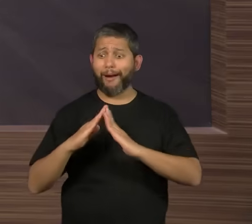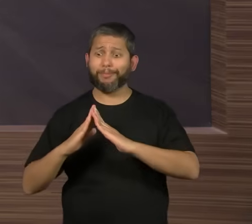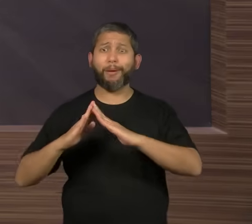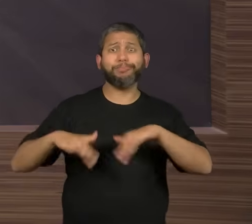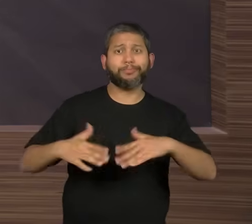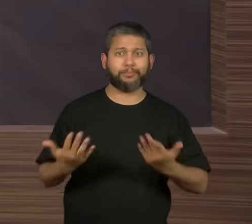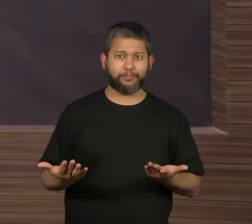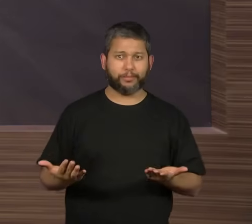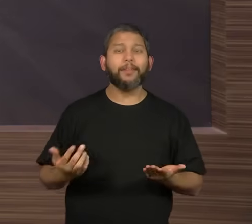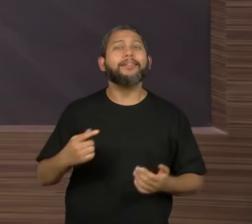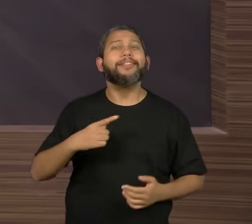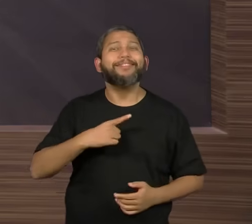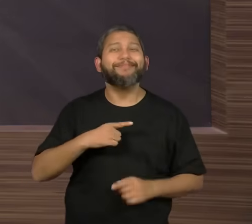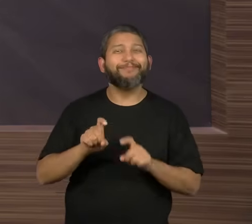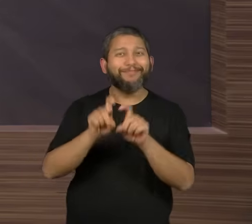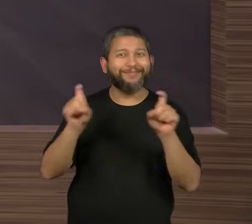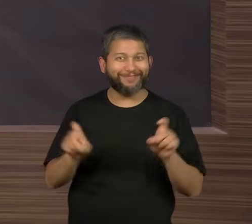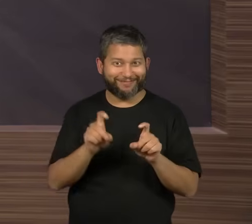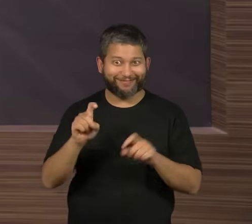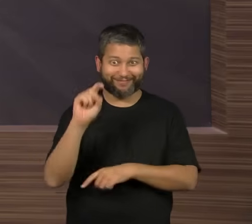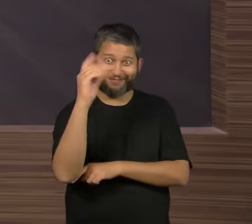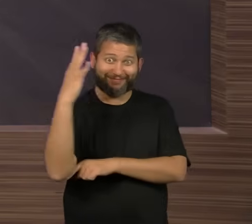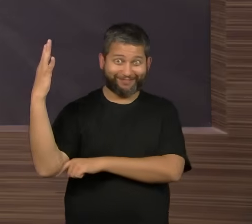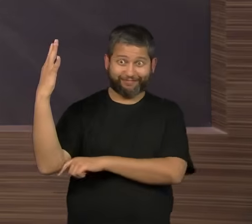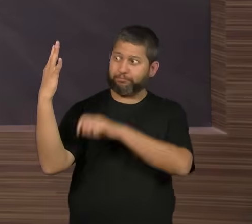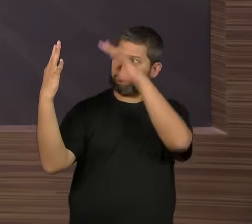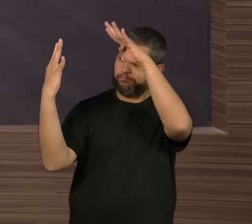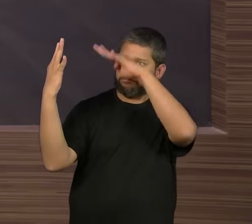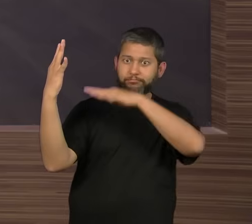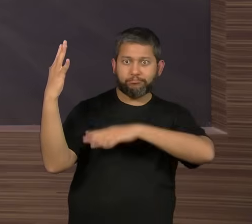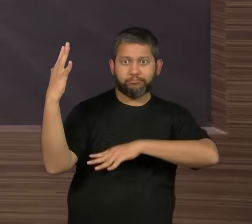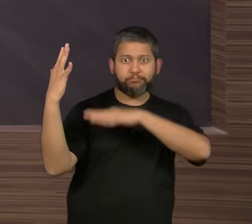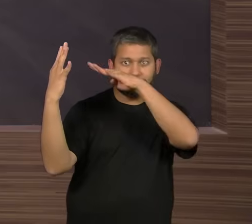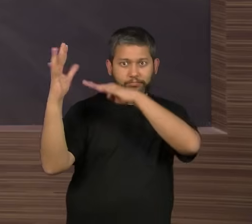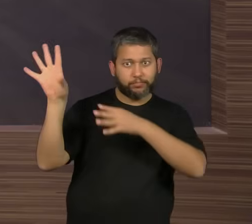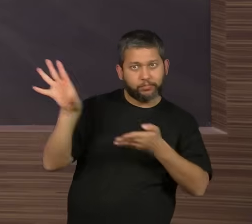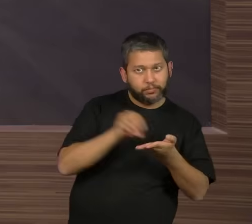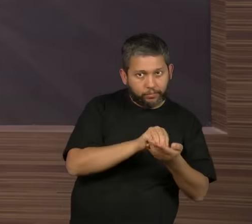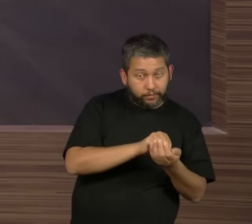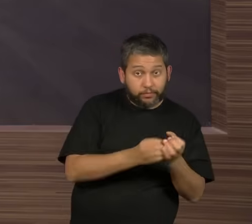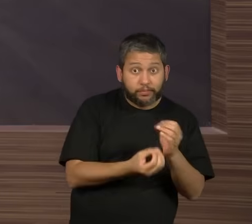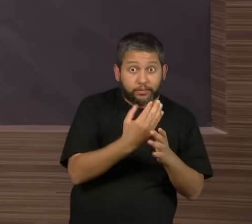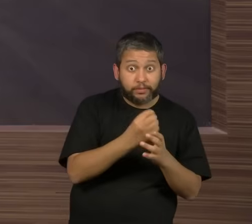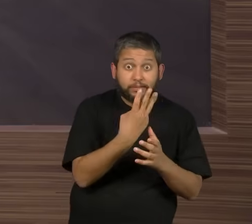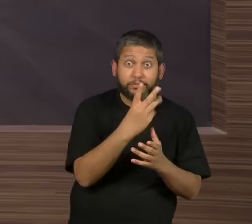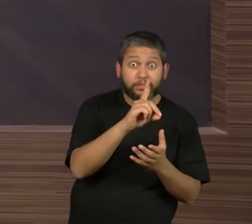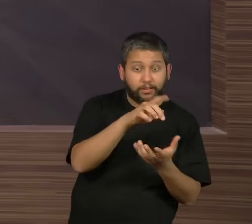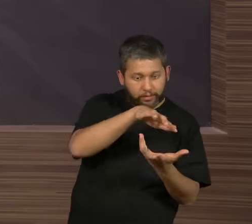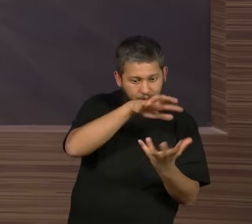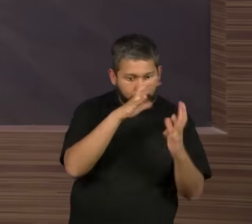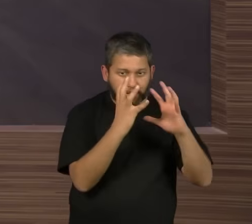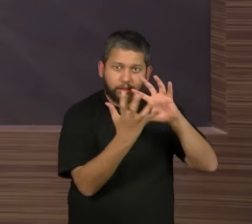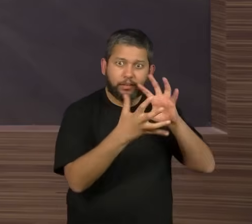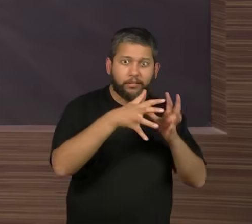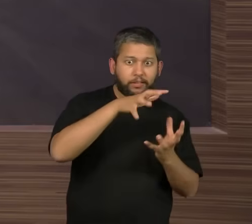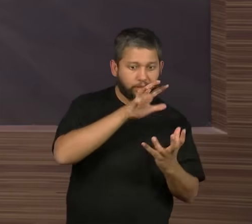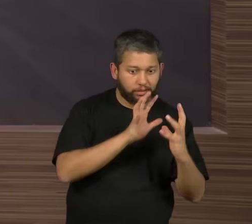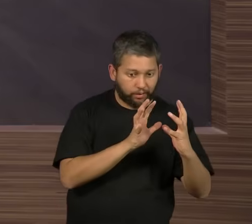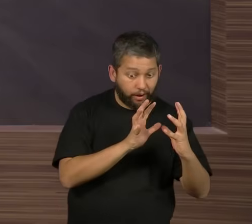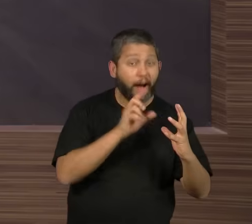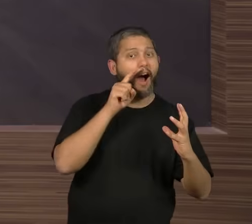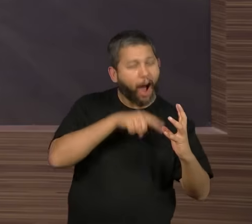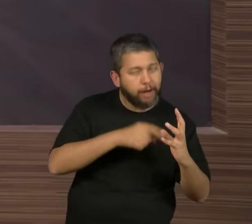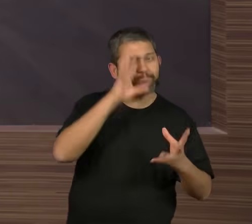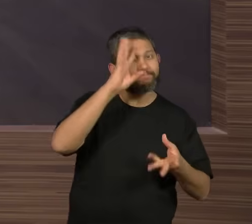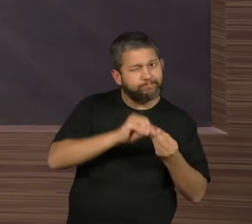a saúde de galhos e troncos. Assim, fica mais fácil planejar podas e manter esses seres vivos essenciais